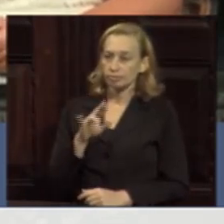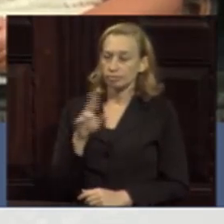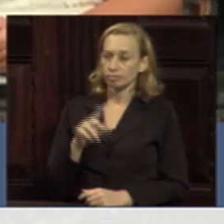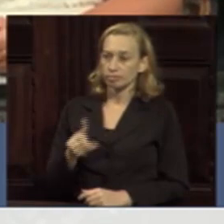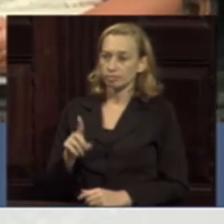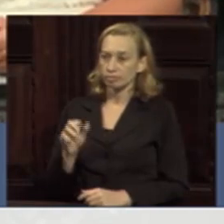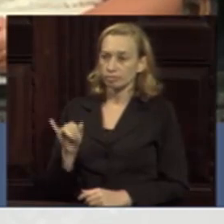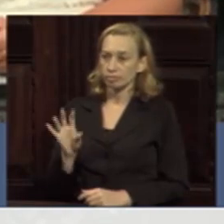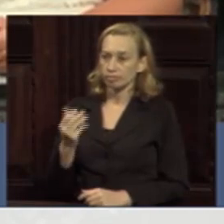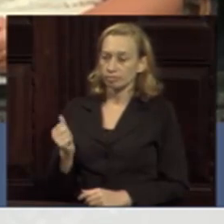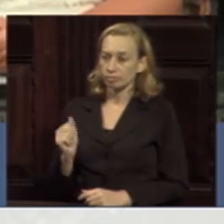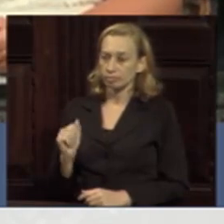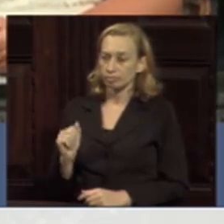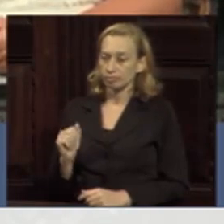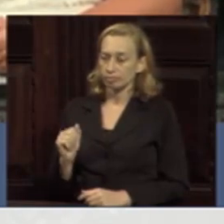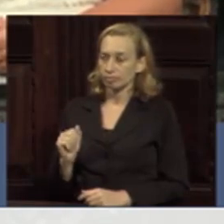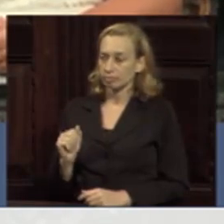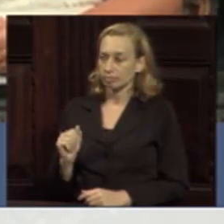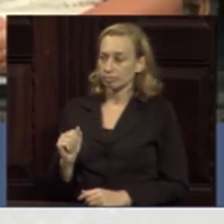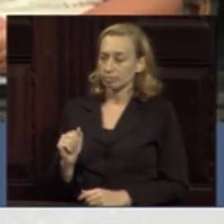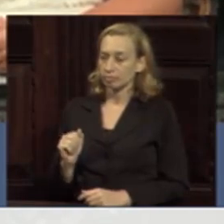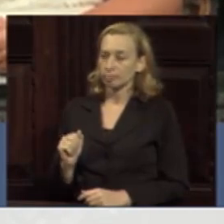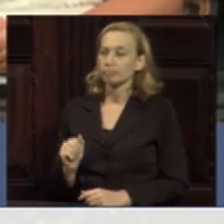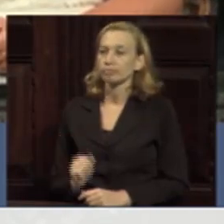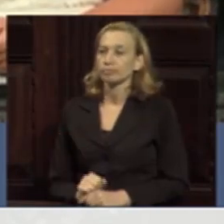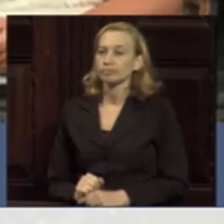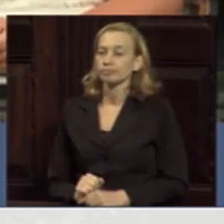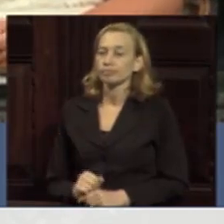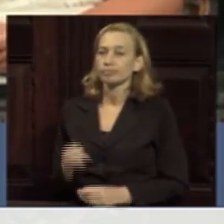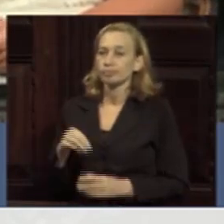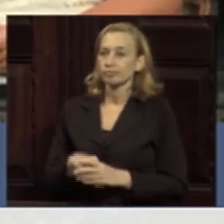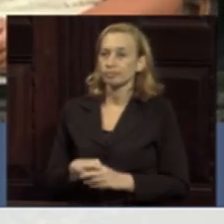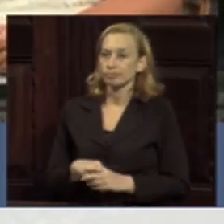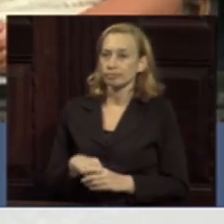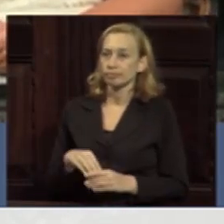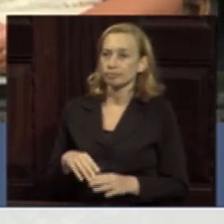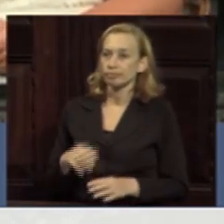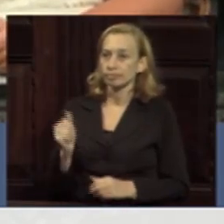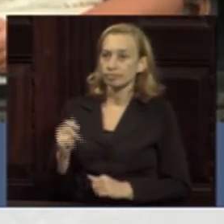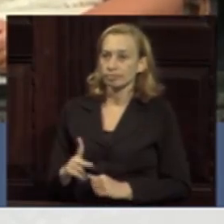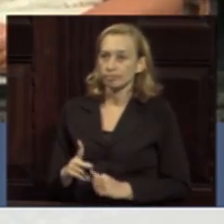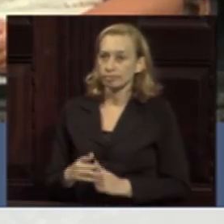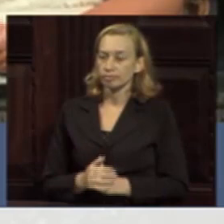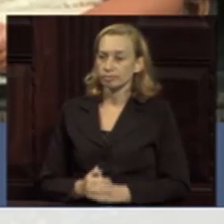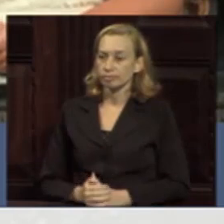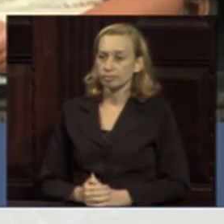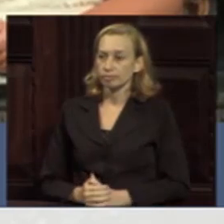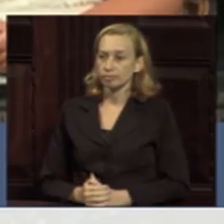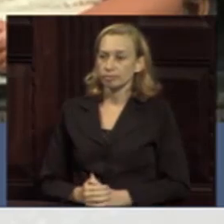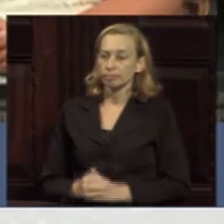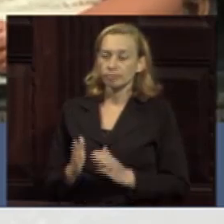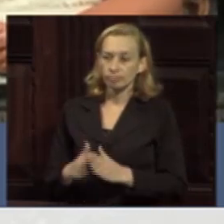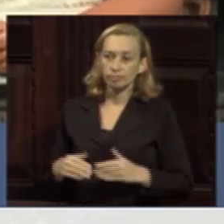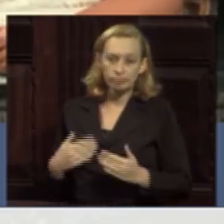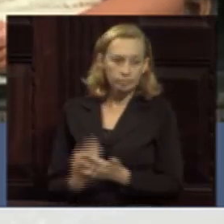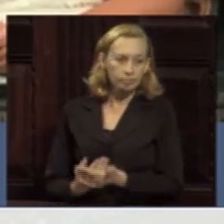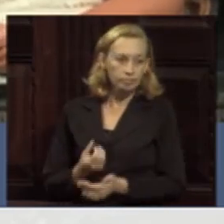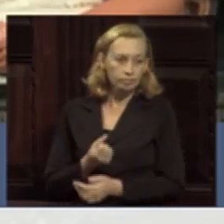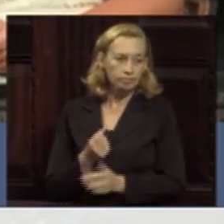Márcio Canela e Vaguinho. Autor, deputada Lucinha. Em votação, aprovado. Requerimento de inclusão na ordem do dia do projeto de